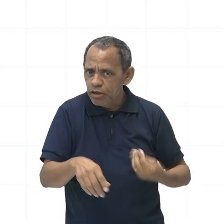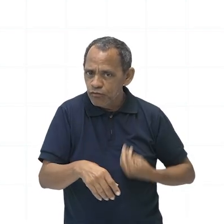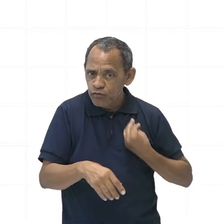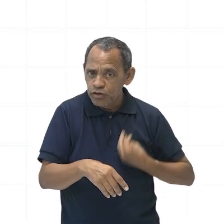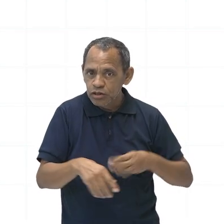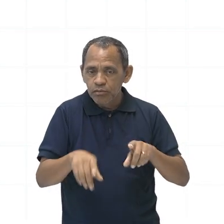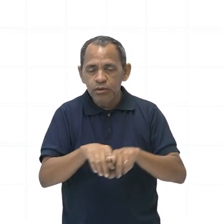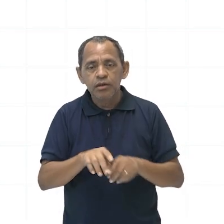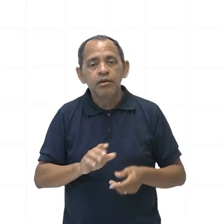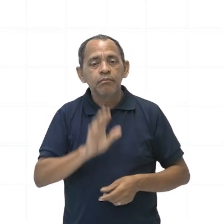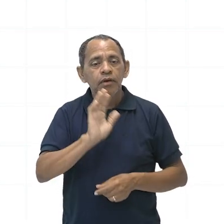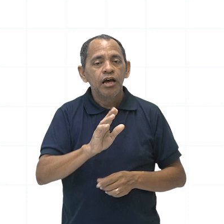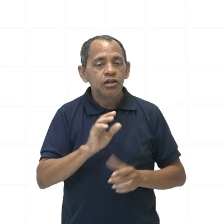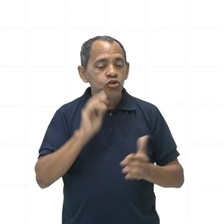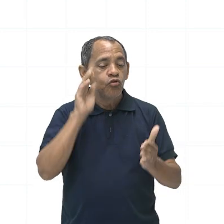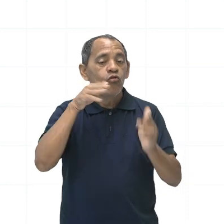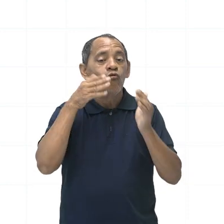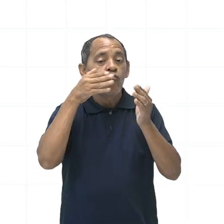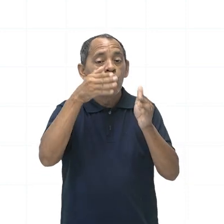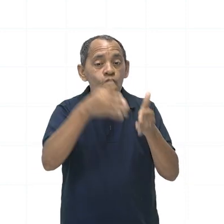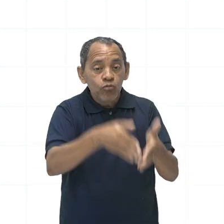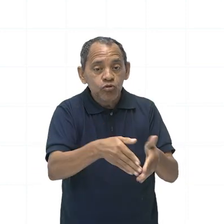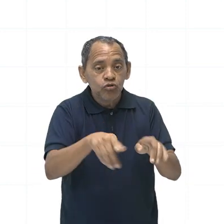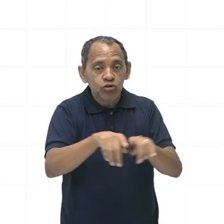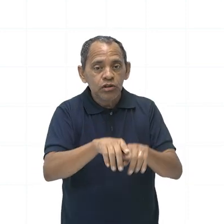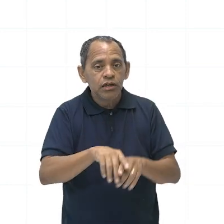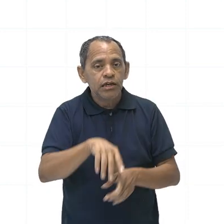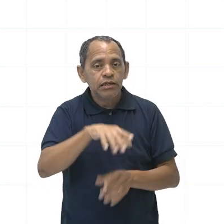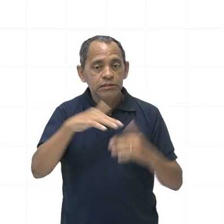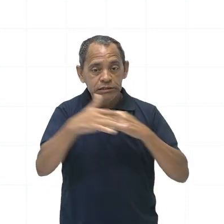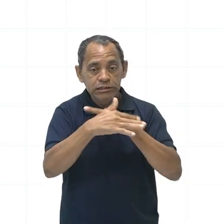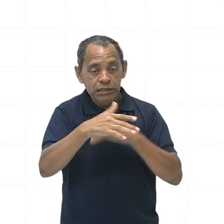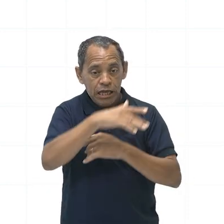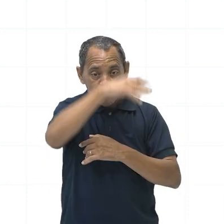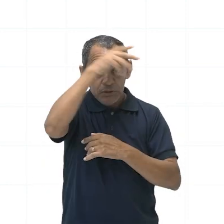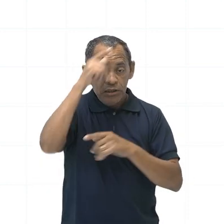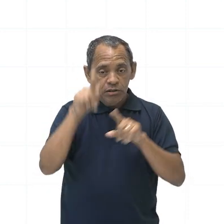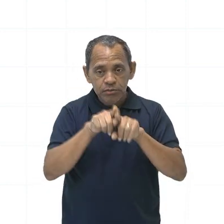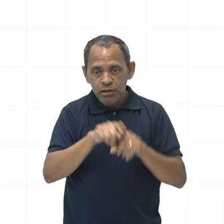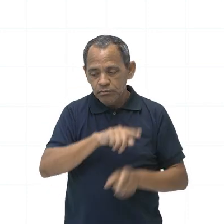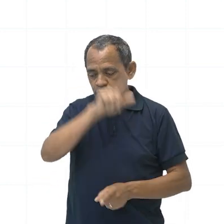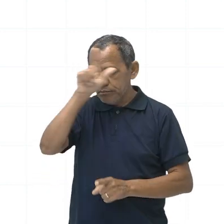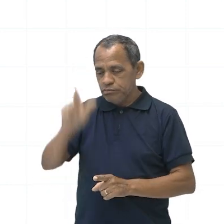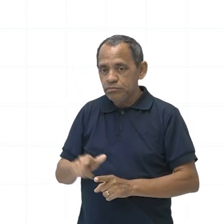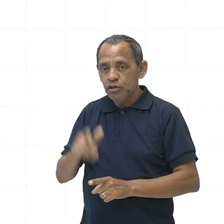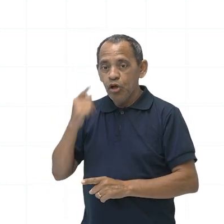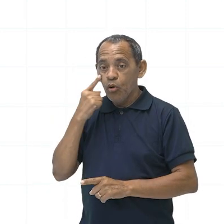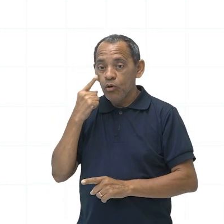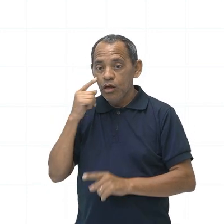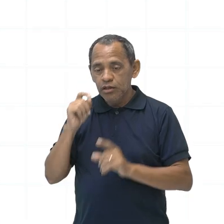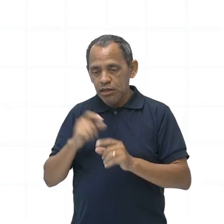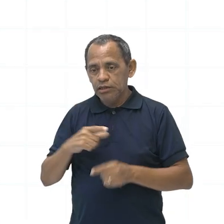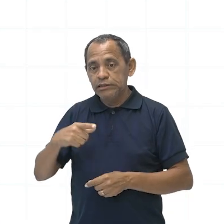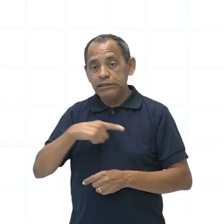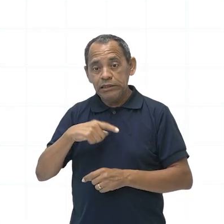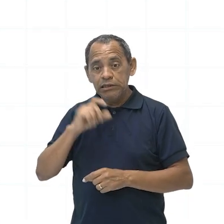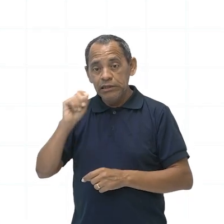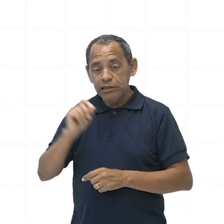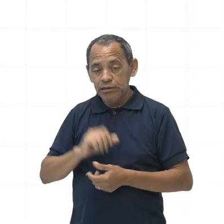cidade de Manaus, correto? Já a segunda história, vamos observar que ela tem